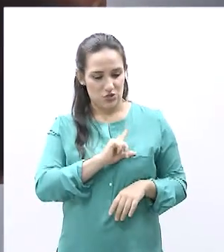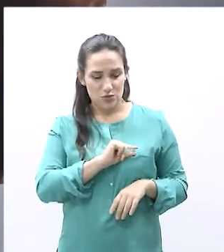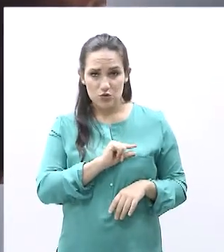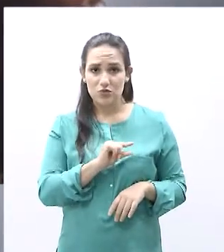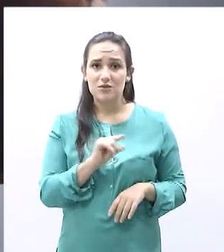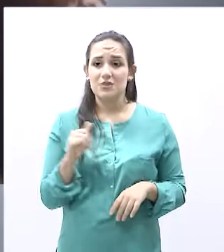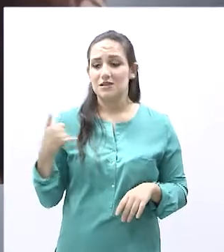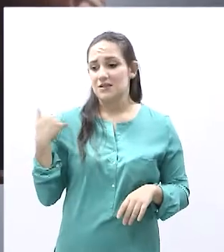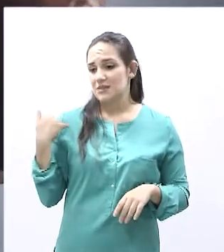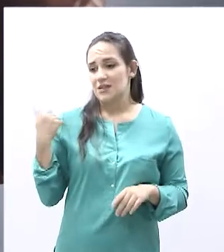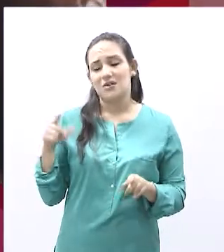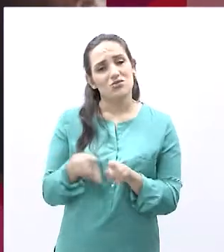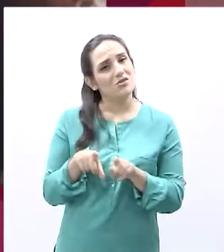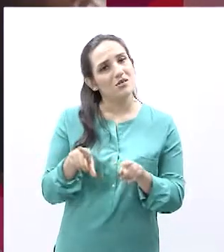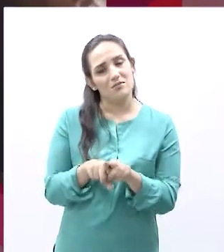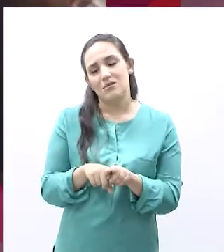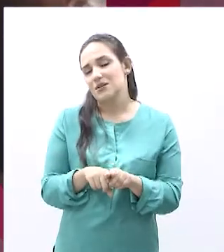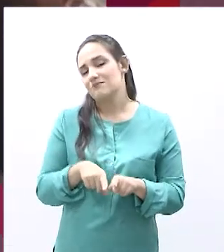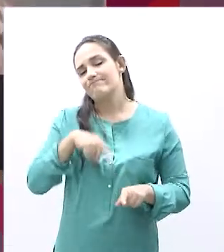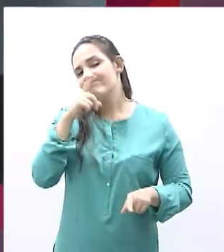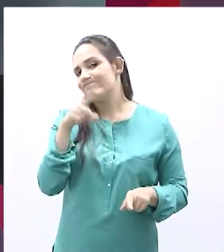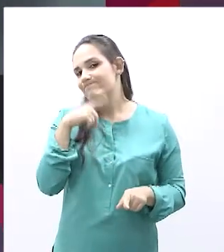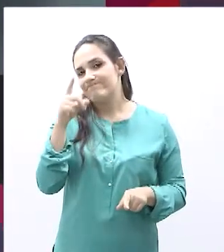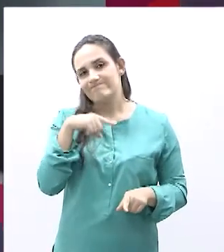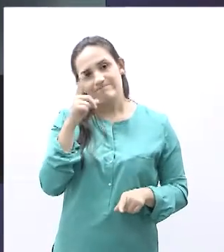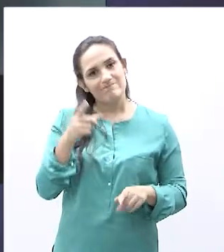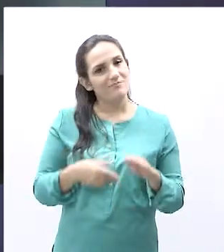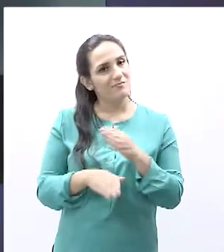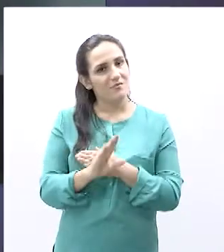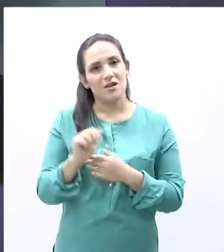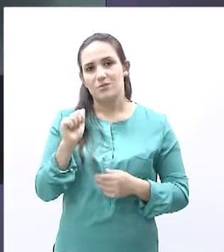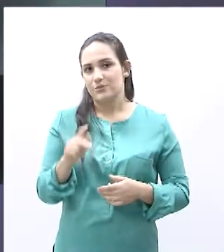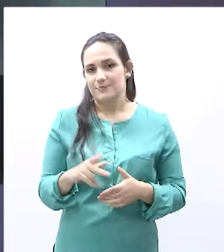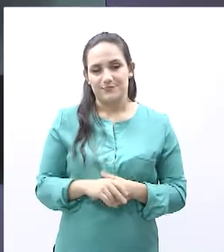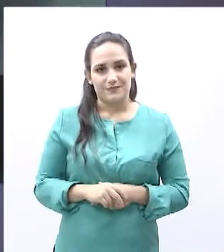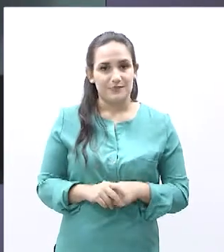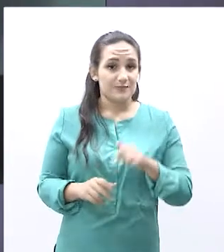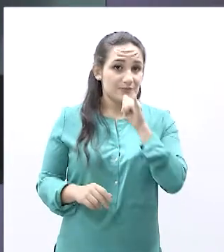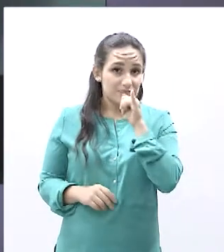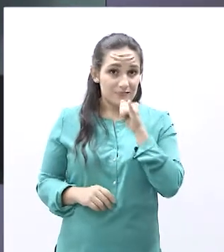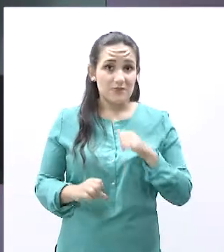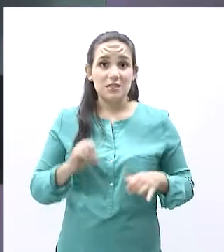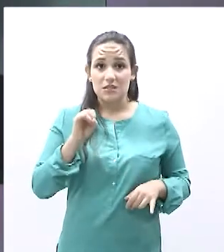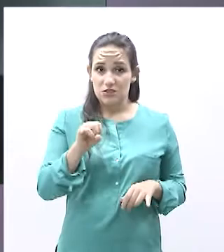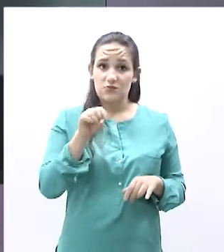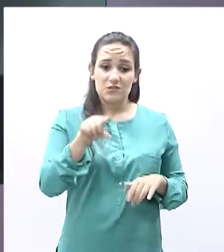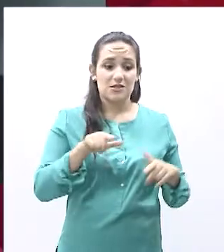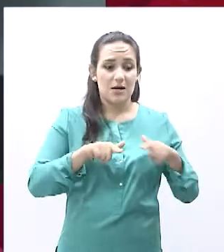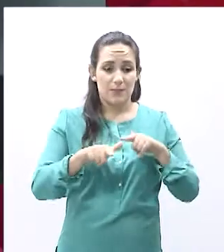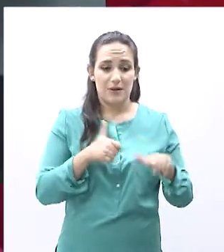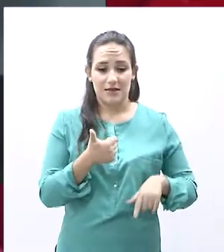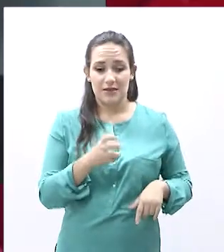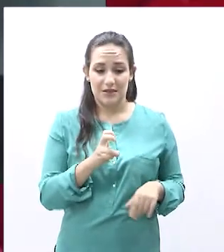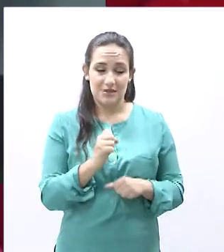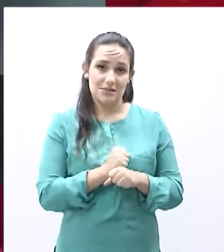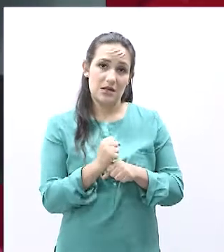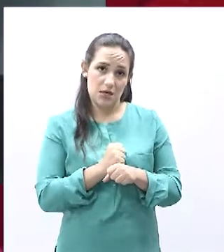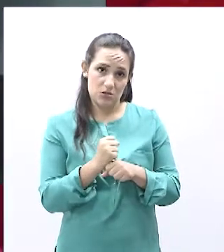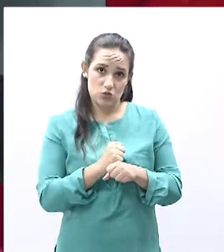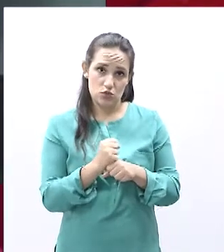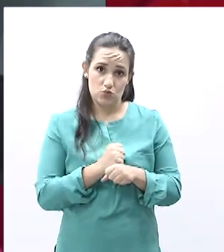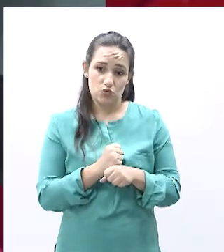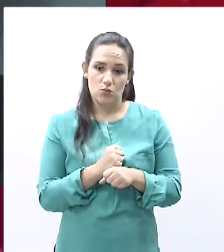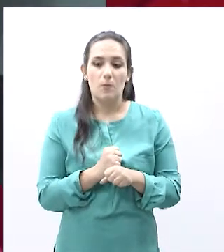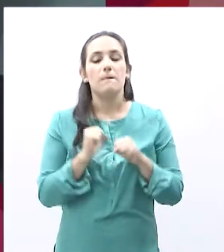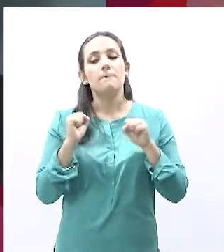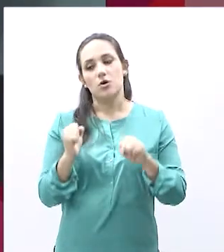anos. Porque antes, nas reformas, nas regras anteriores, uma pessoa que tinha 15 anos de contribuição, ela começava